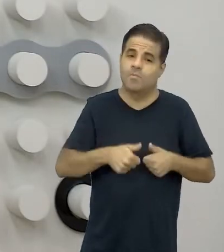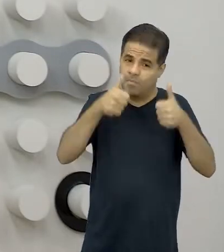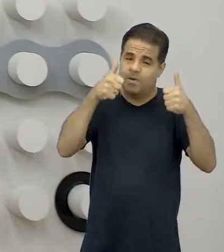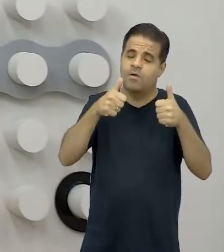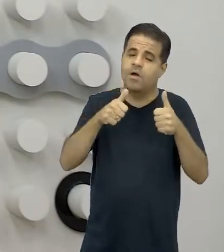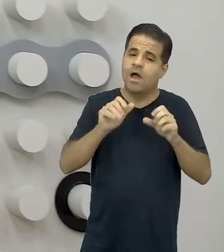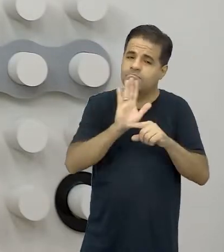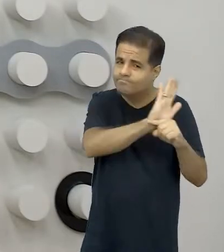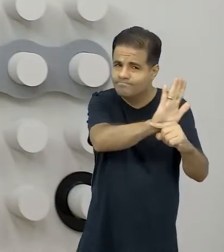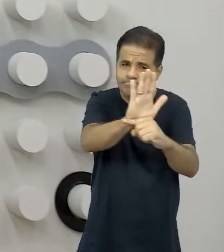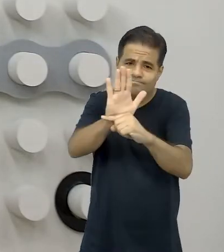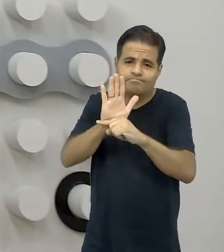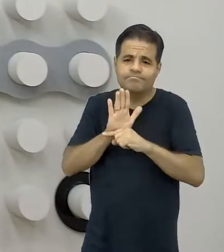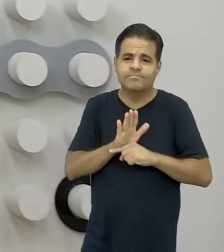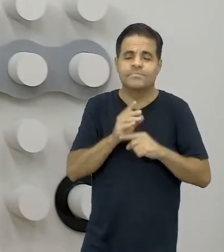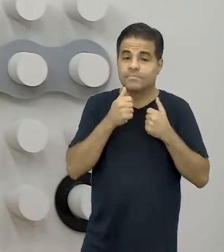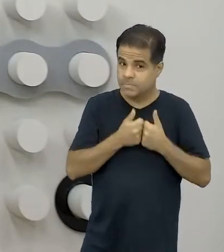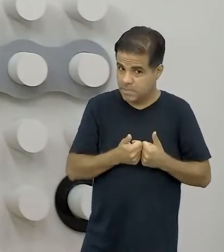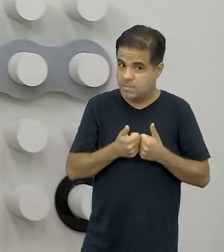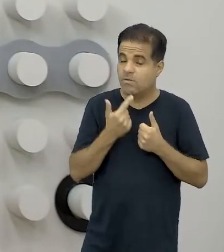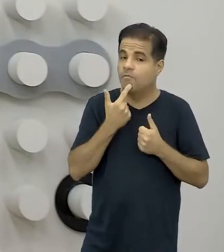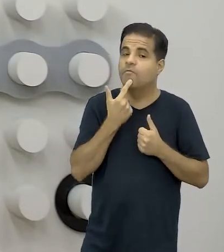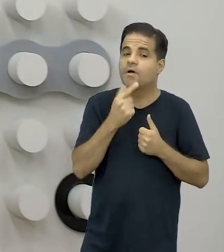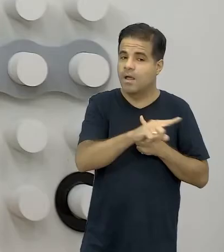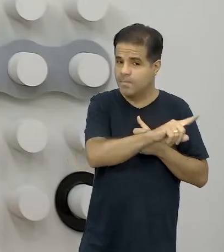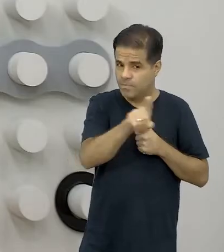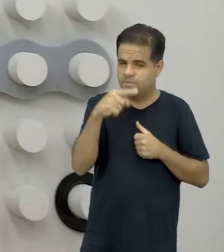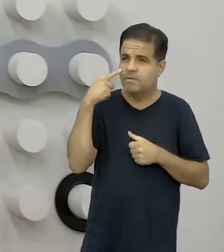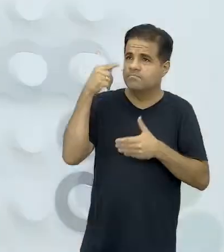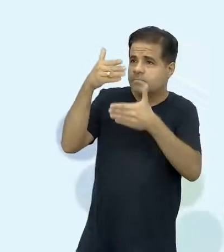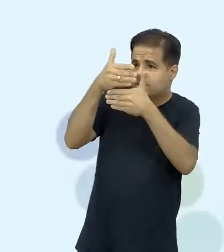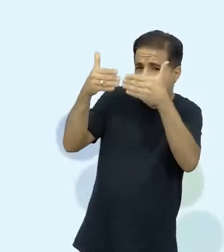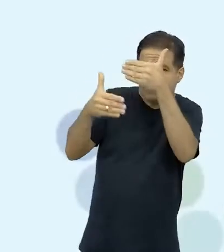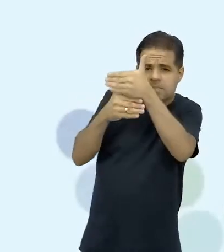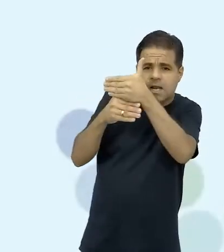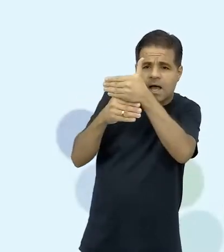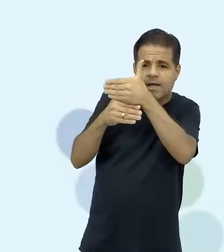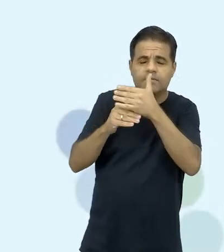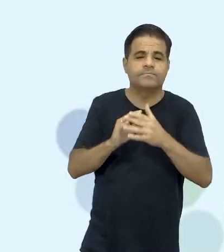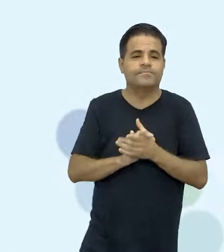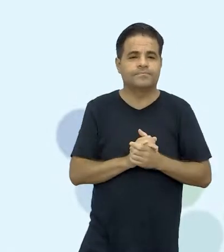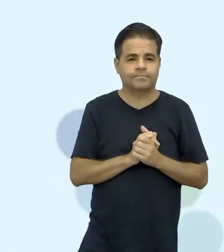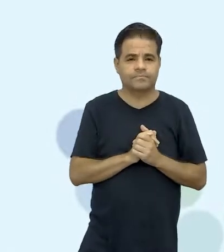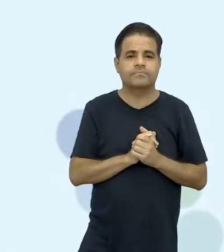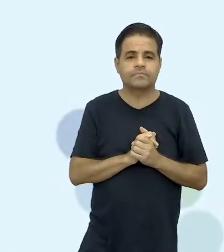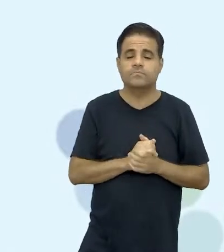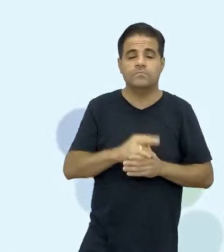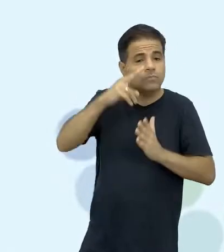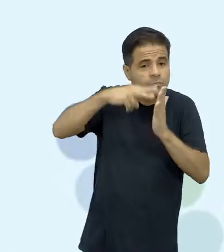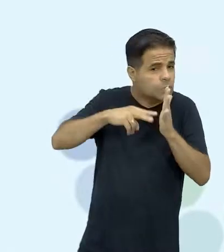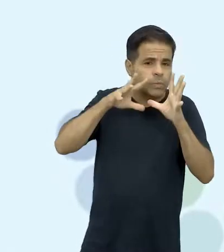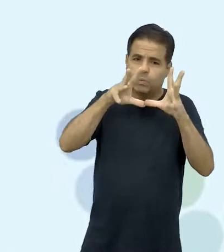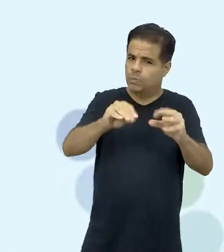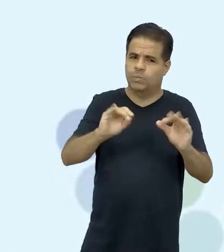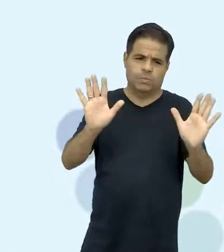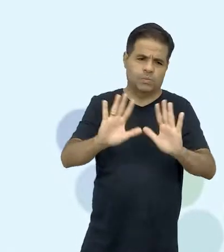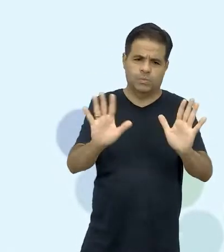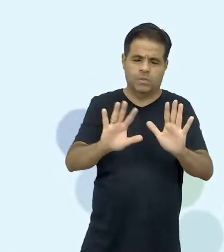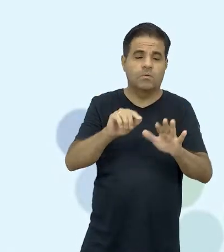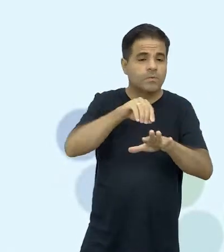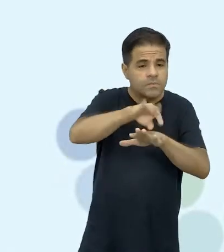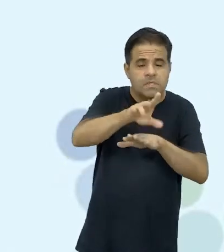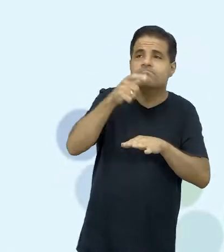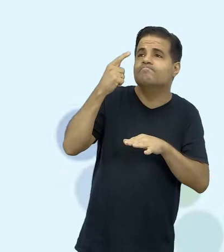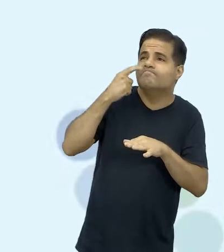tá bom? Então, é o seguinte, pessoal, eu já vou mostrar aí o slide. Não que eu vou ler todos os slides, é só para